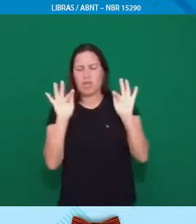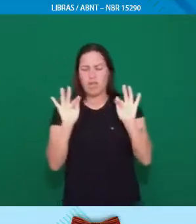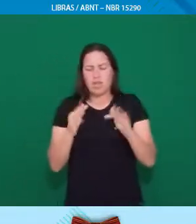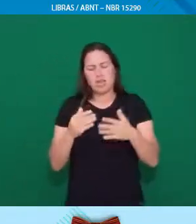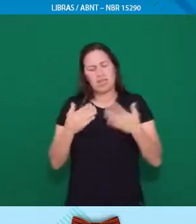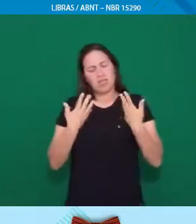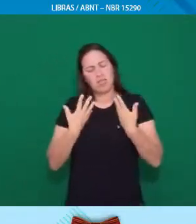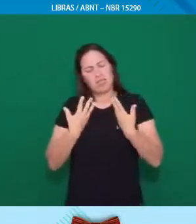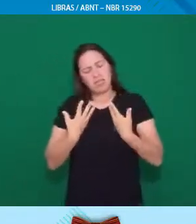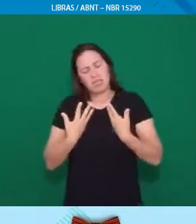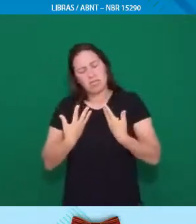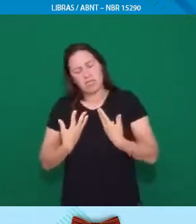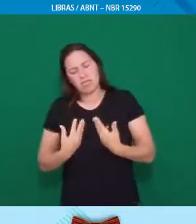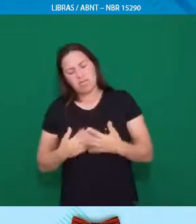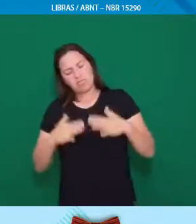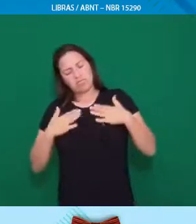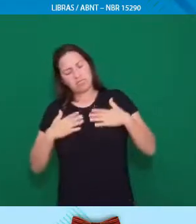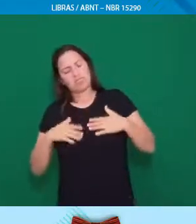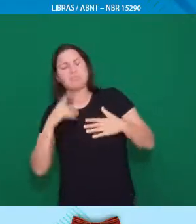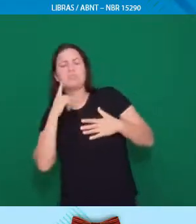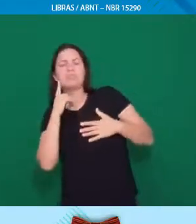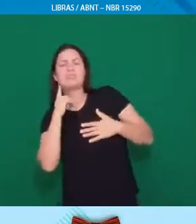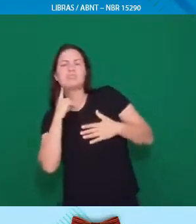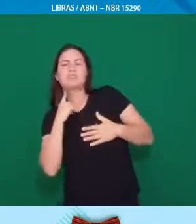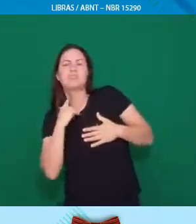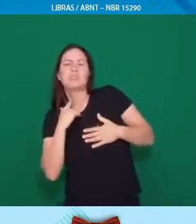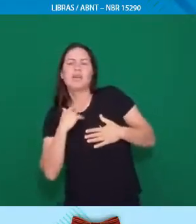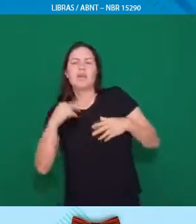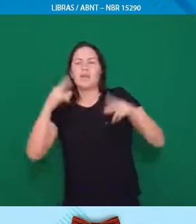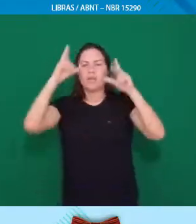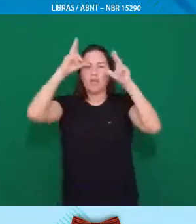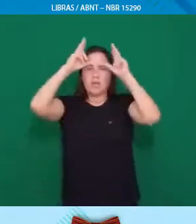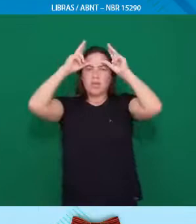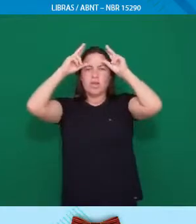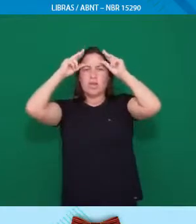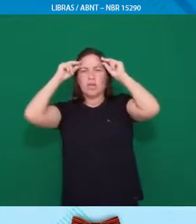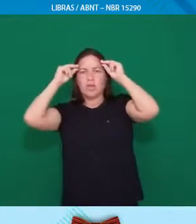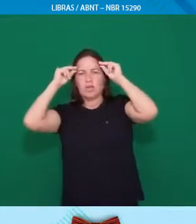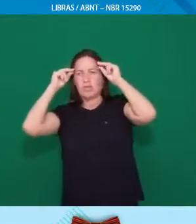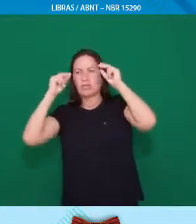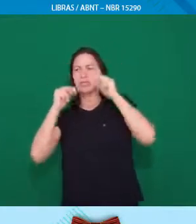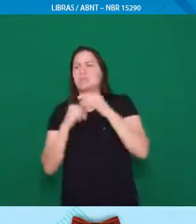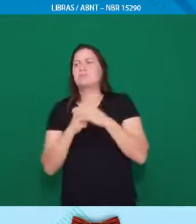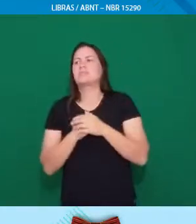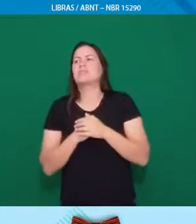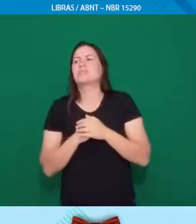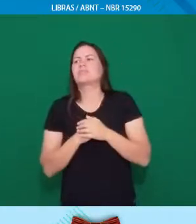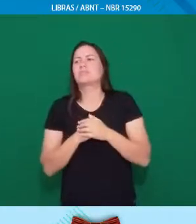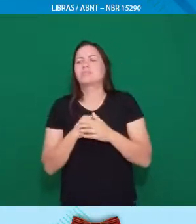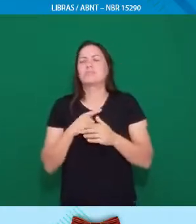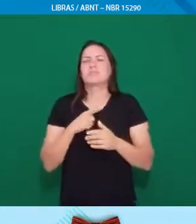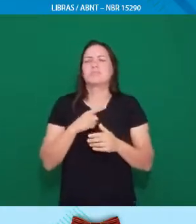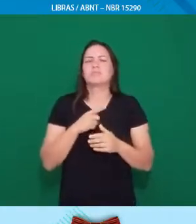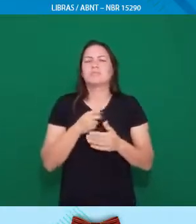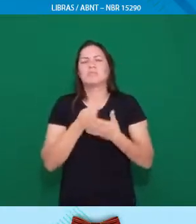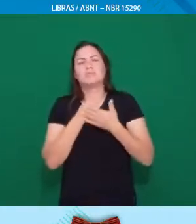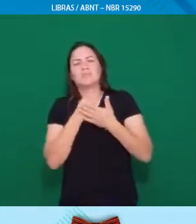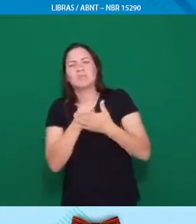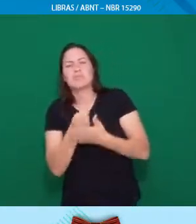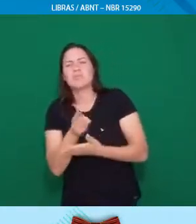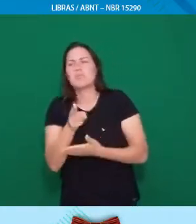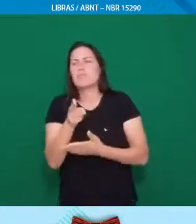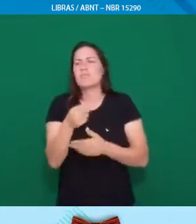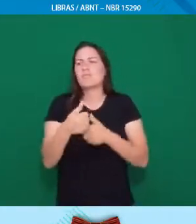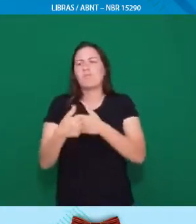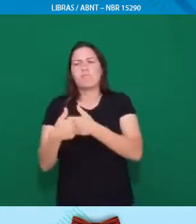60 bem e sempre com muita vontade de continuar lutando trabalhando ganhando Para